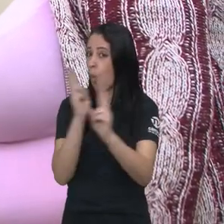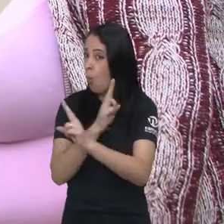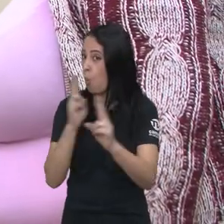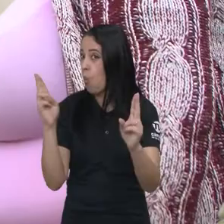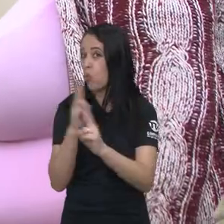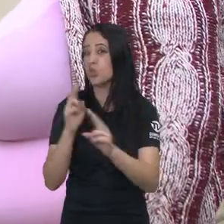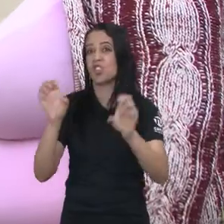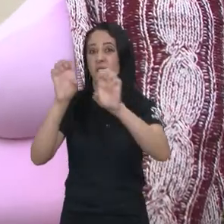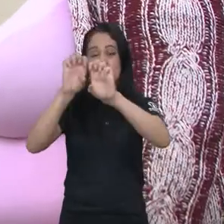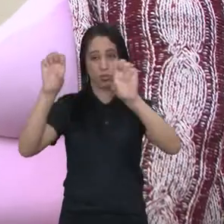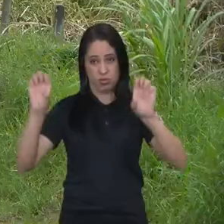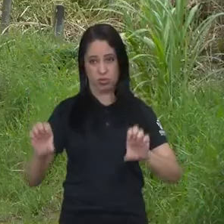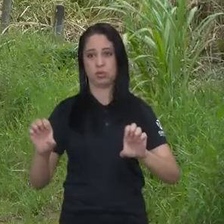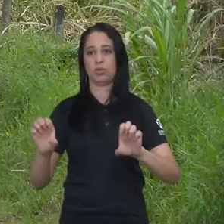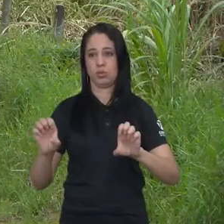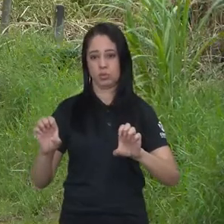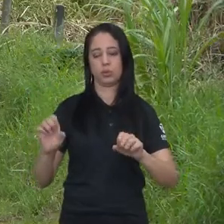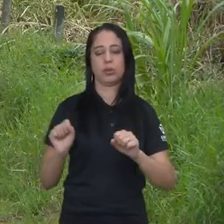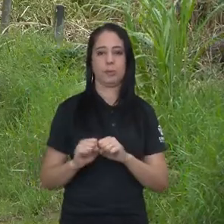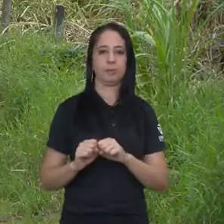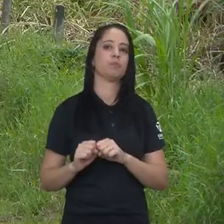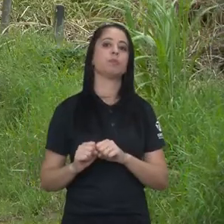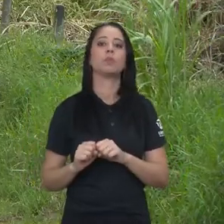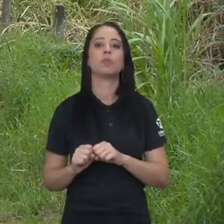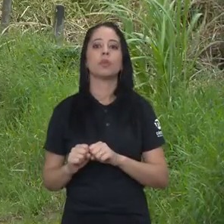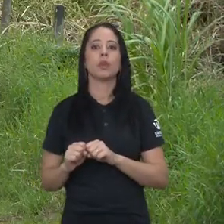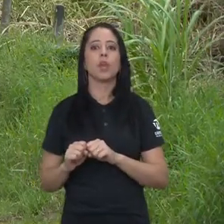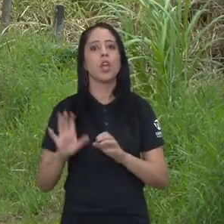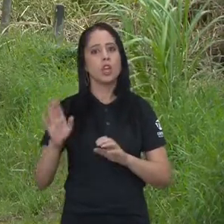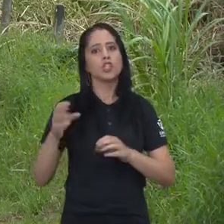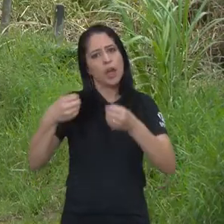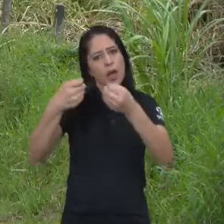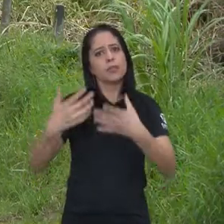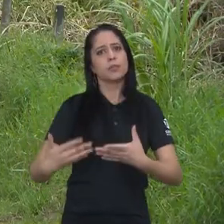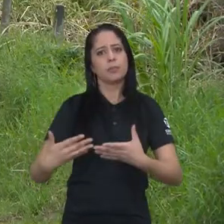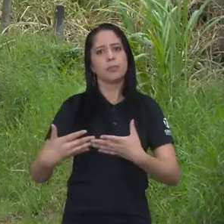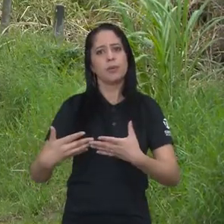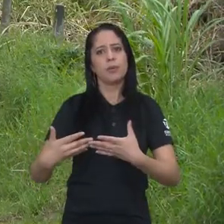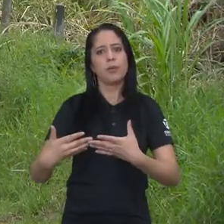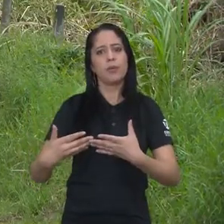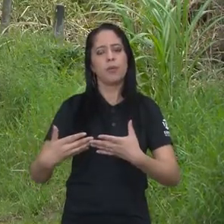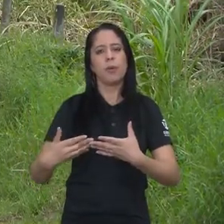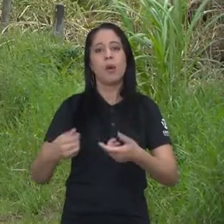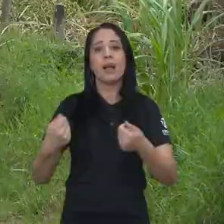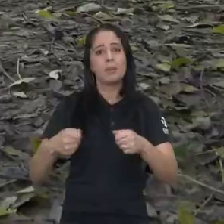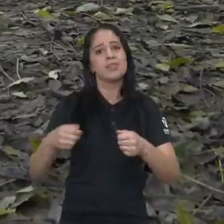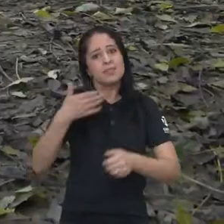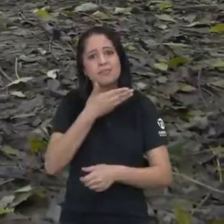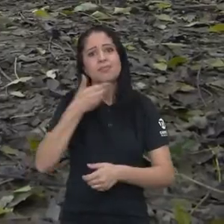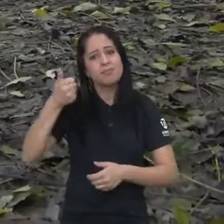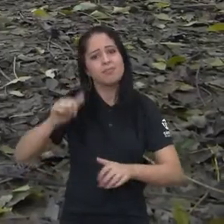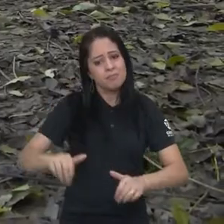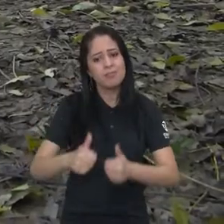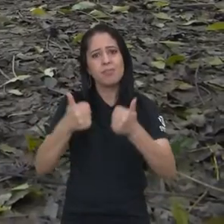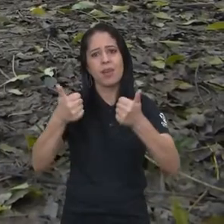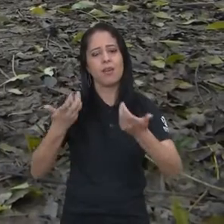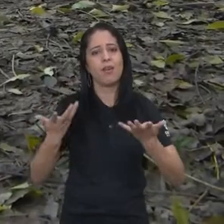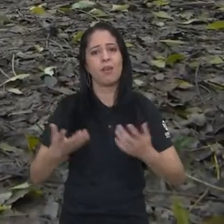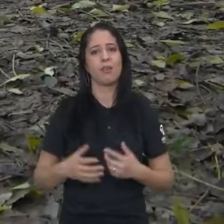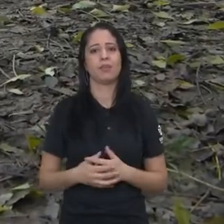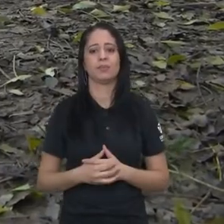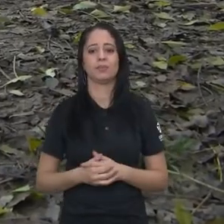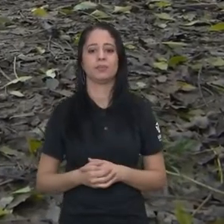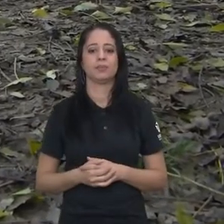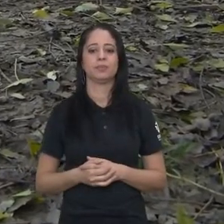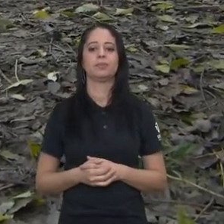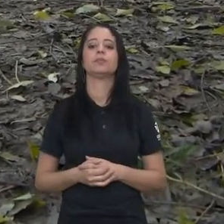urgente de infraestrutura e aponta as possíveis soluções que podem ser tomadas pelo poder executivo para melhorar a condição